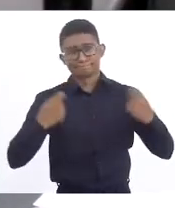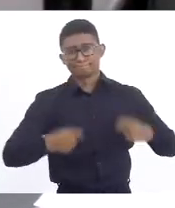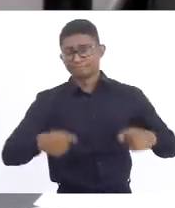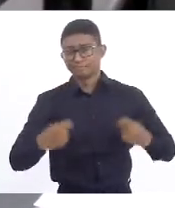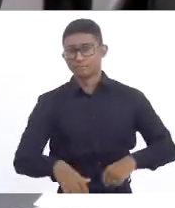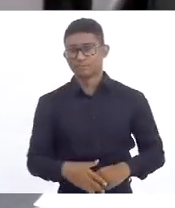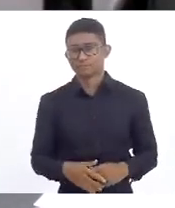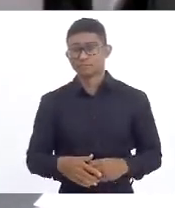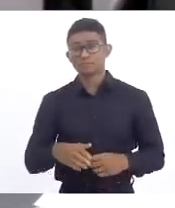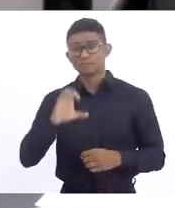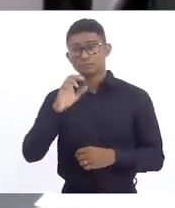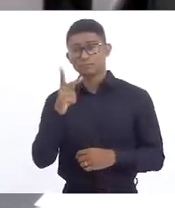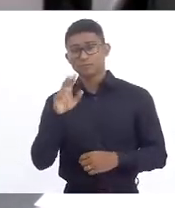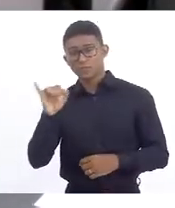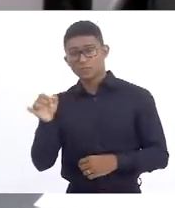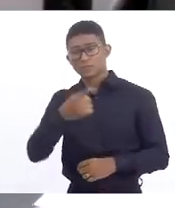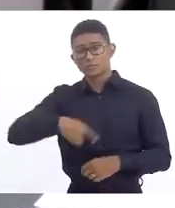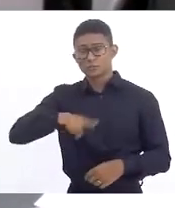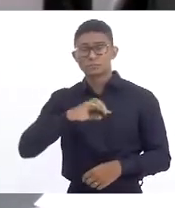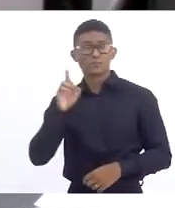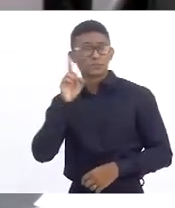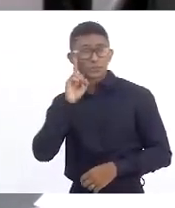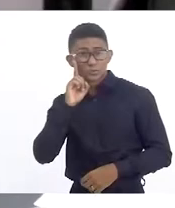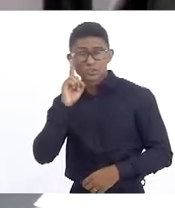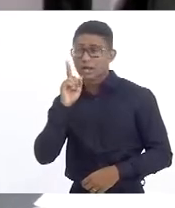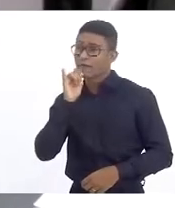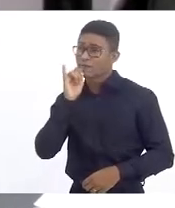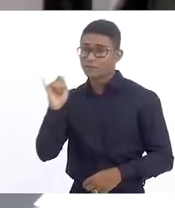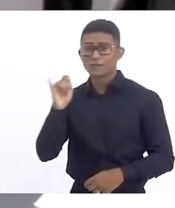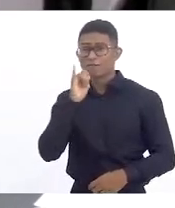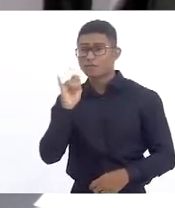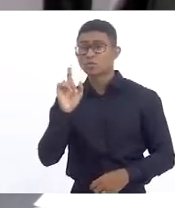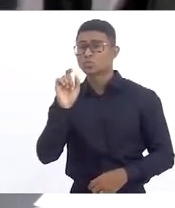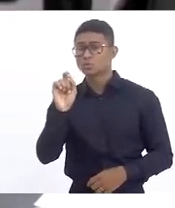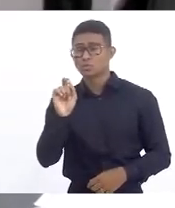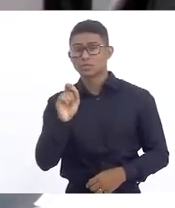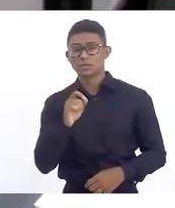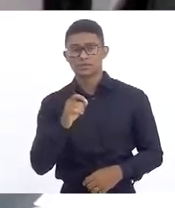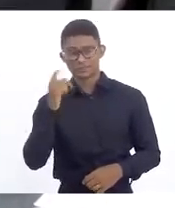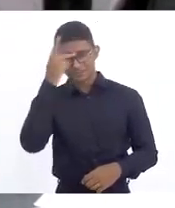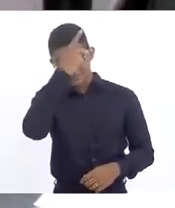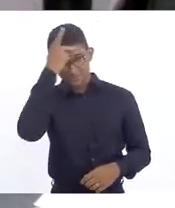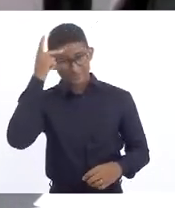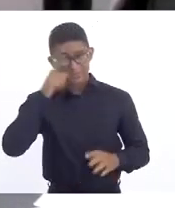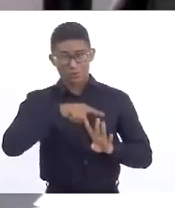para a Agência Nacional de Petróleo, que quatro profissionais, cada um,